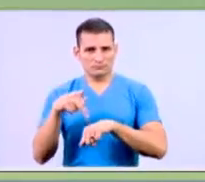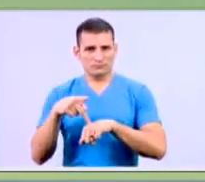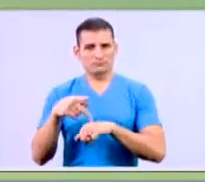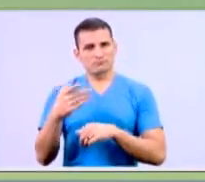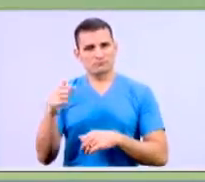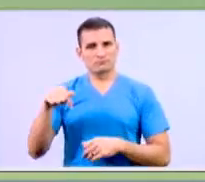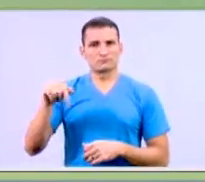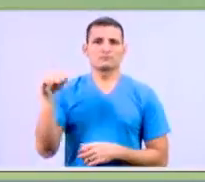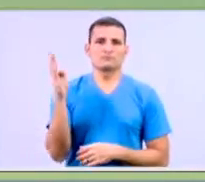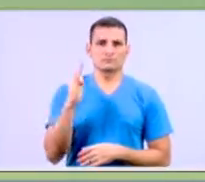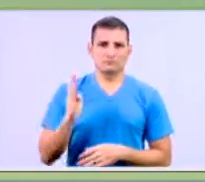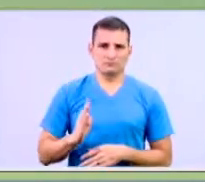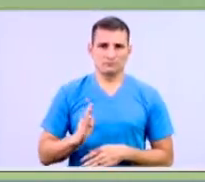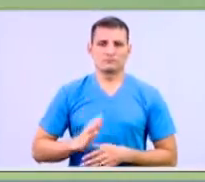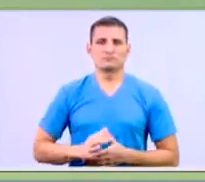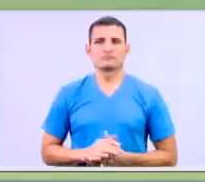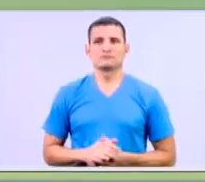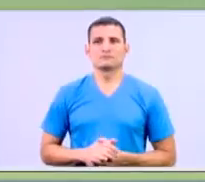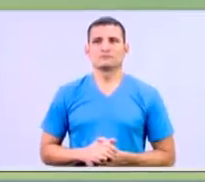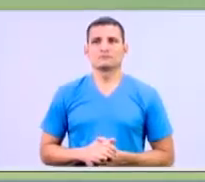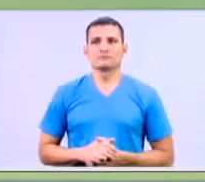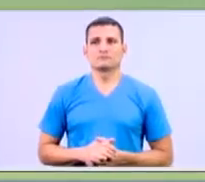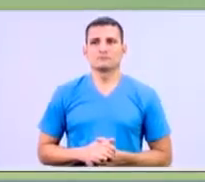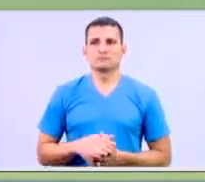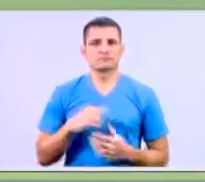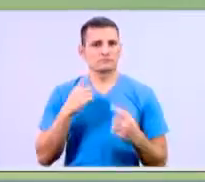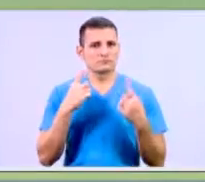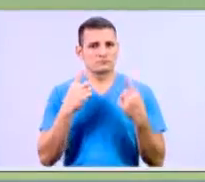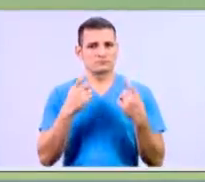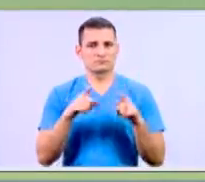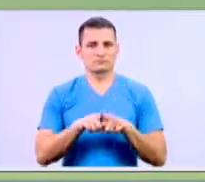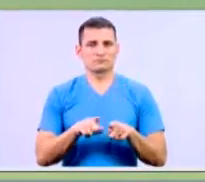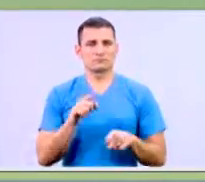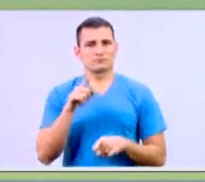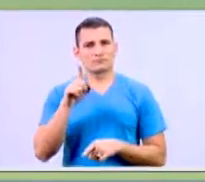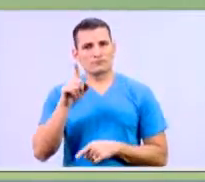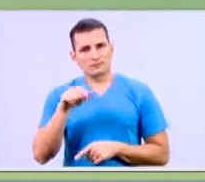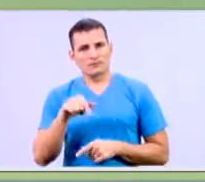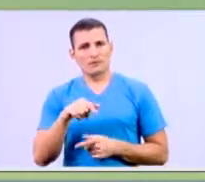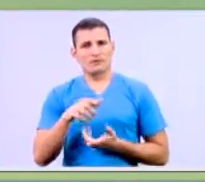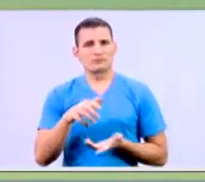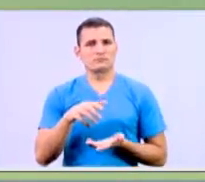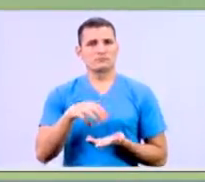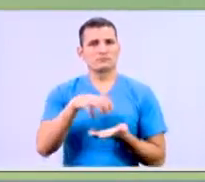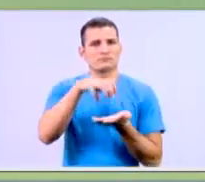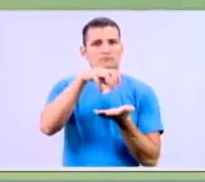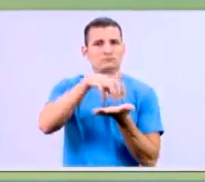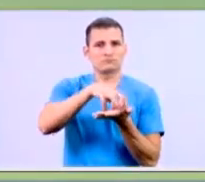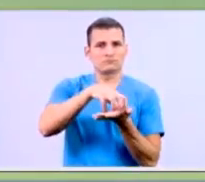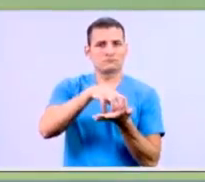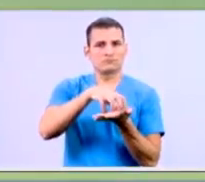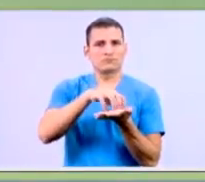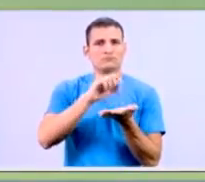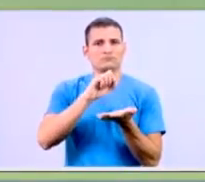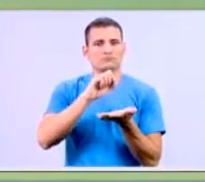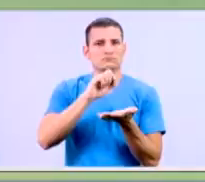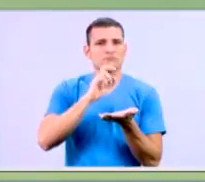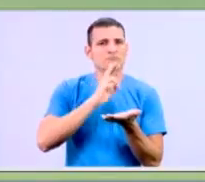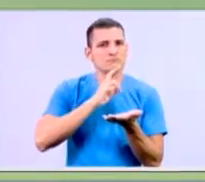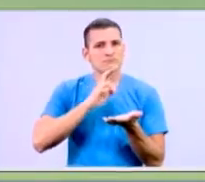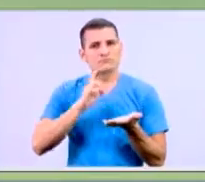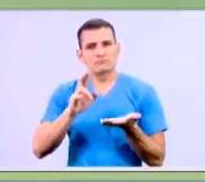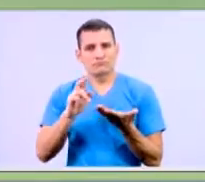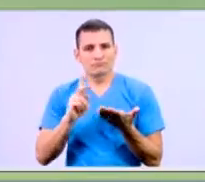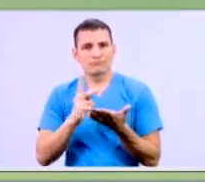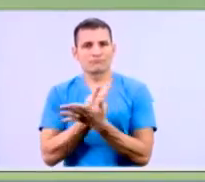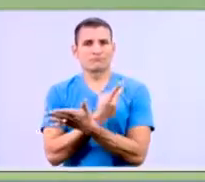Brasil. E o interessante também é que atua como um ponto central para notificações de incidentes de segurança no